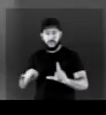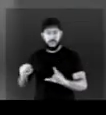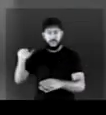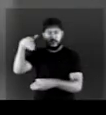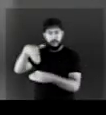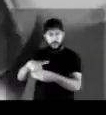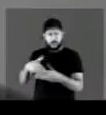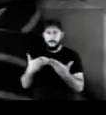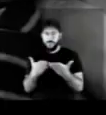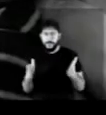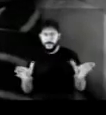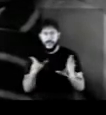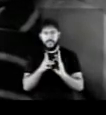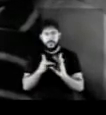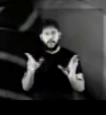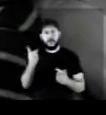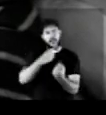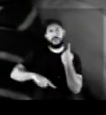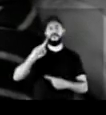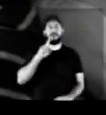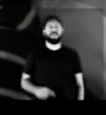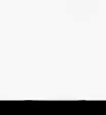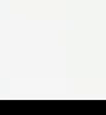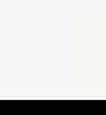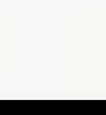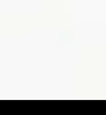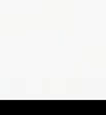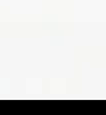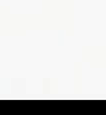a democracia é a estrada.